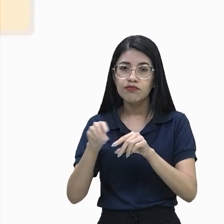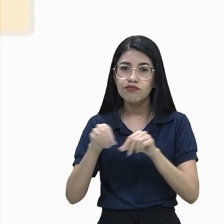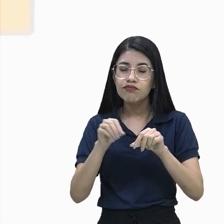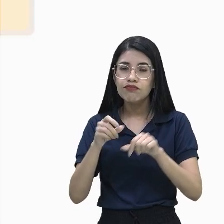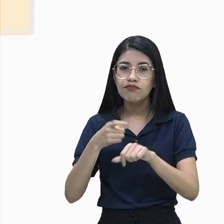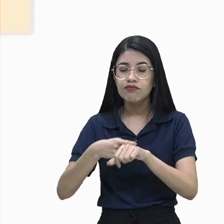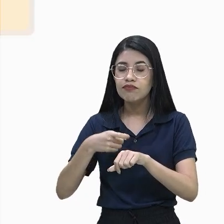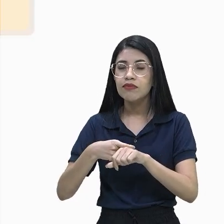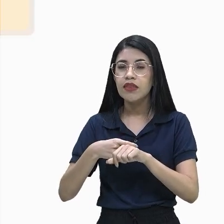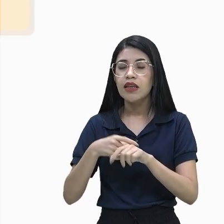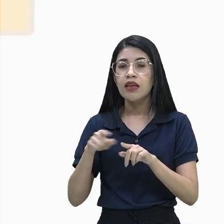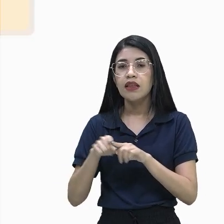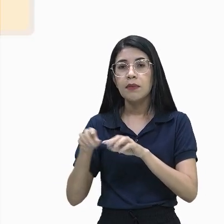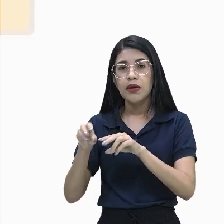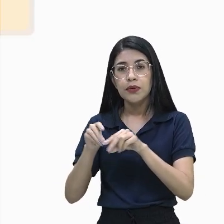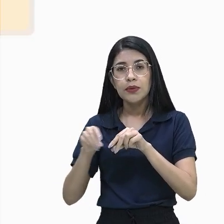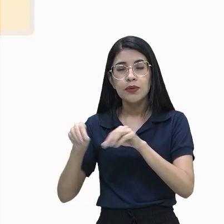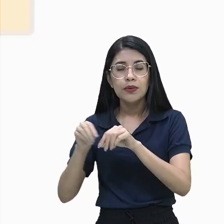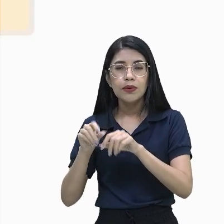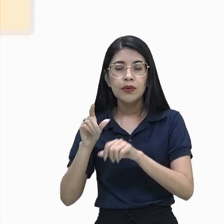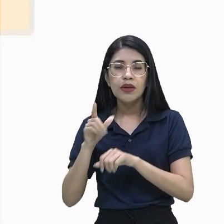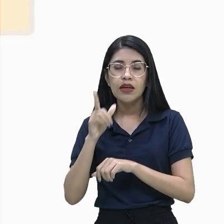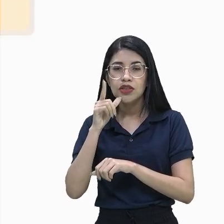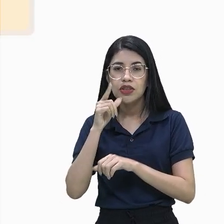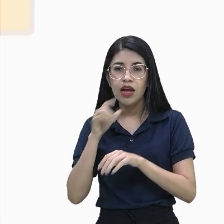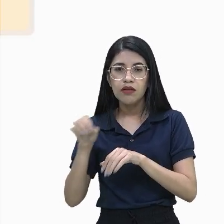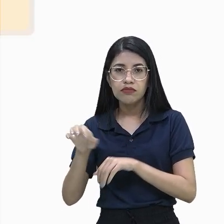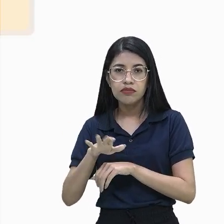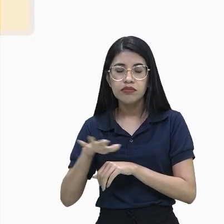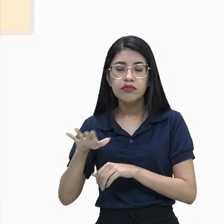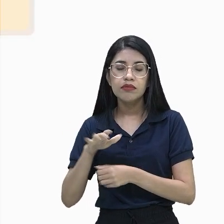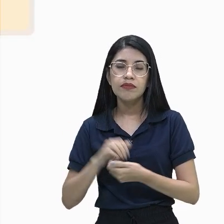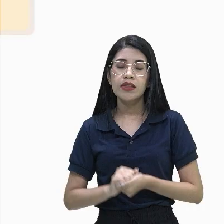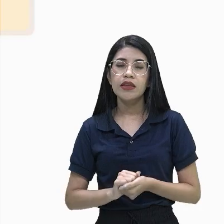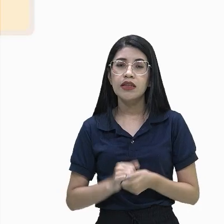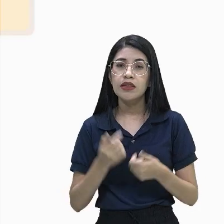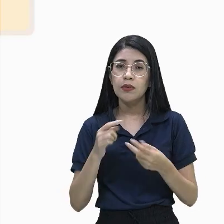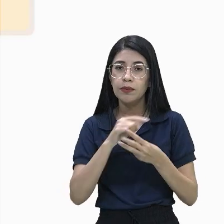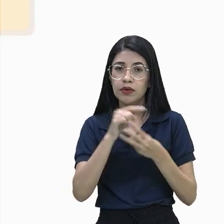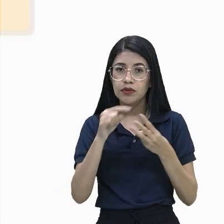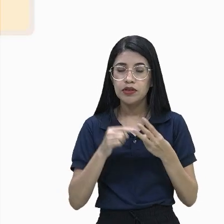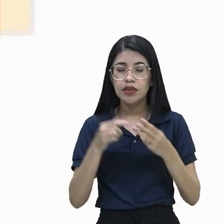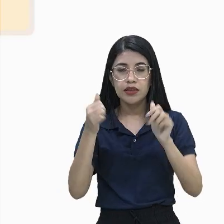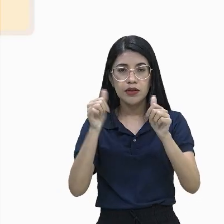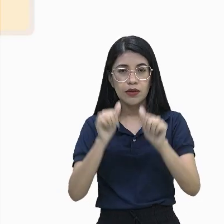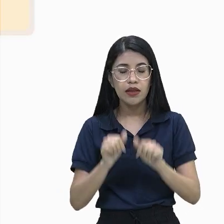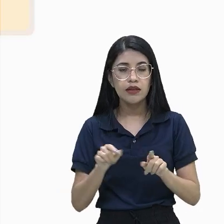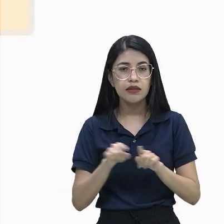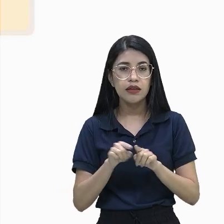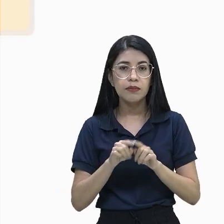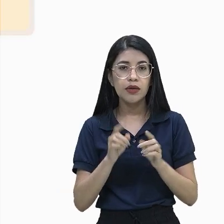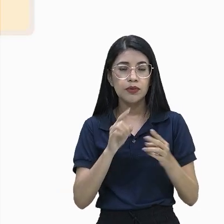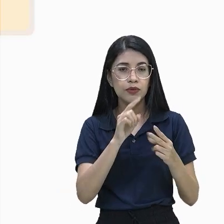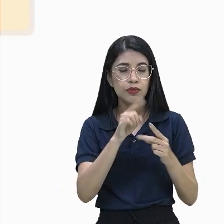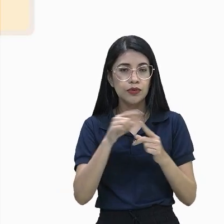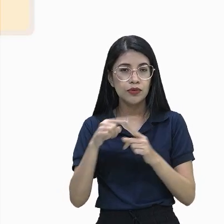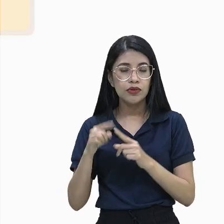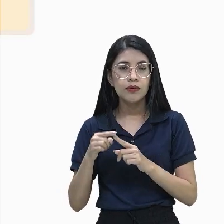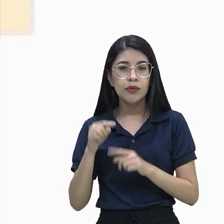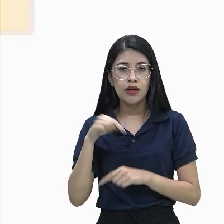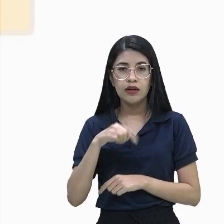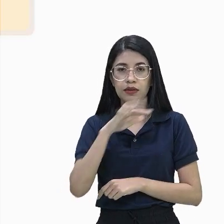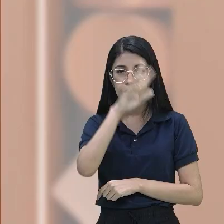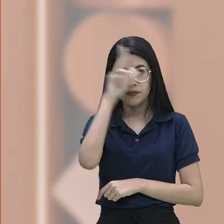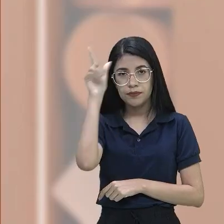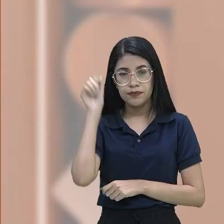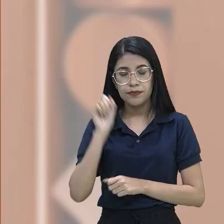firme, e os solos de várzea, que a gente acaba analisando também essa classificação aqui no estado